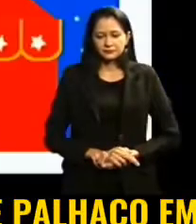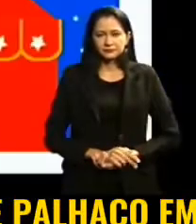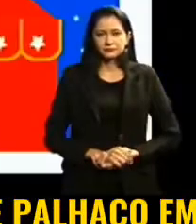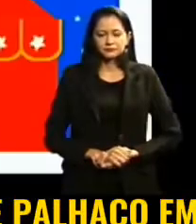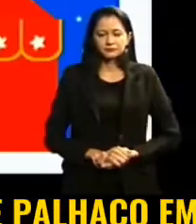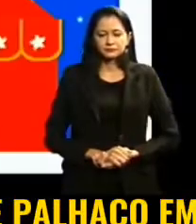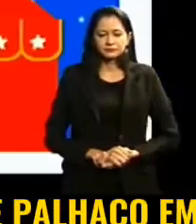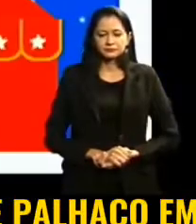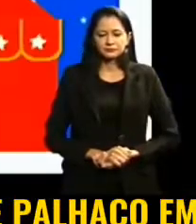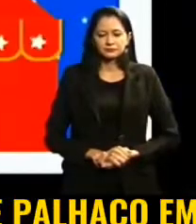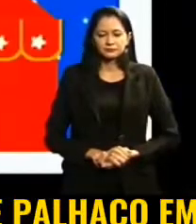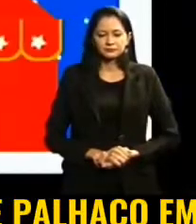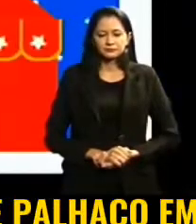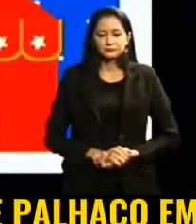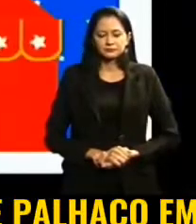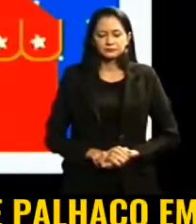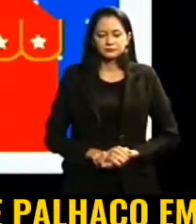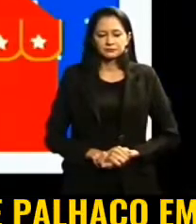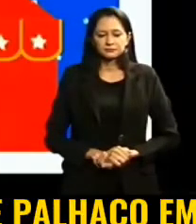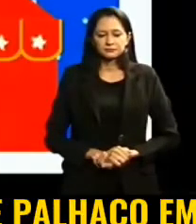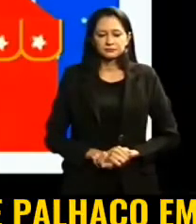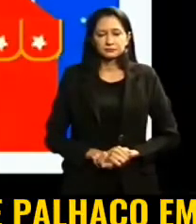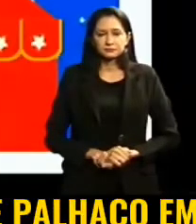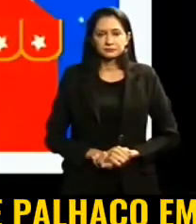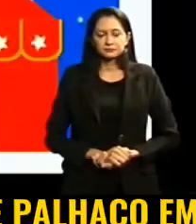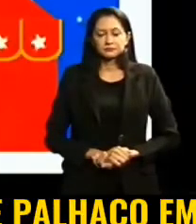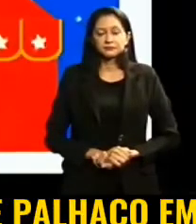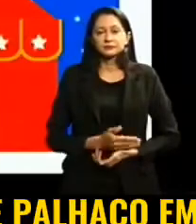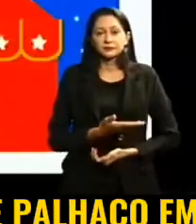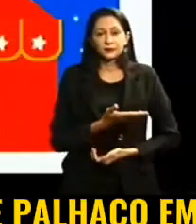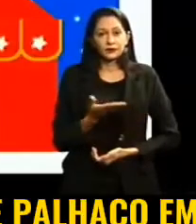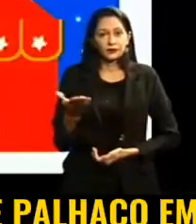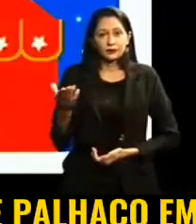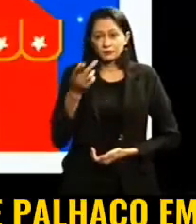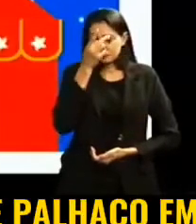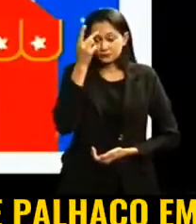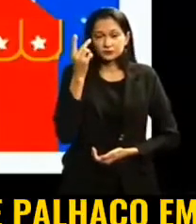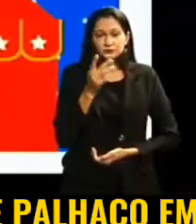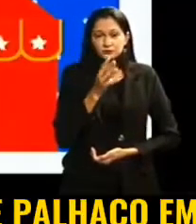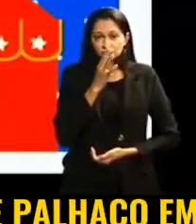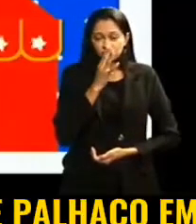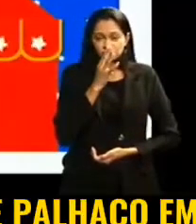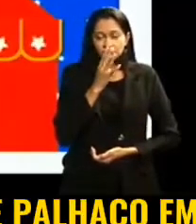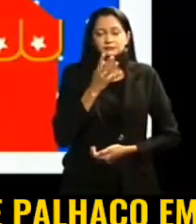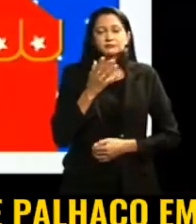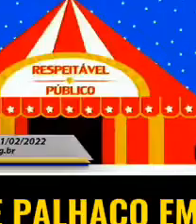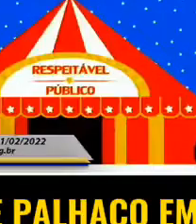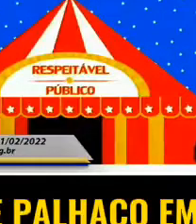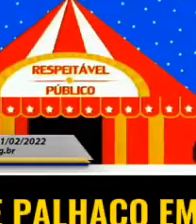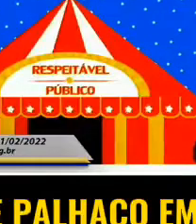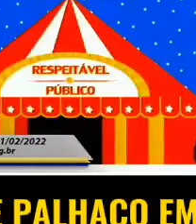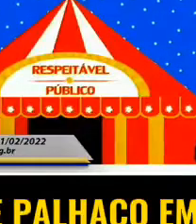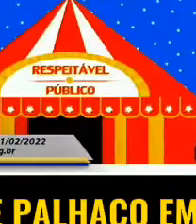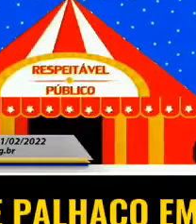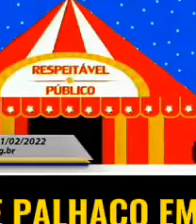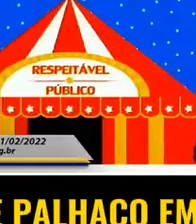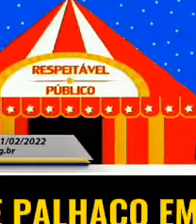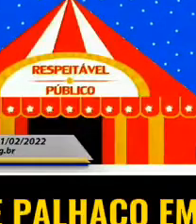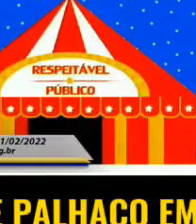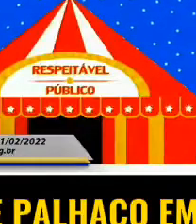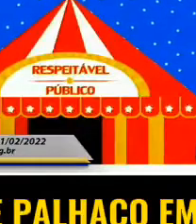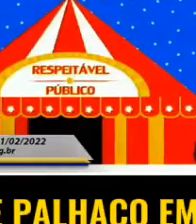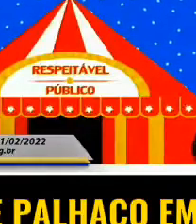Atenção, senhoras e senhores, respeitável público, prazerosamente, carinhosamente, apresento o